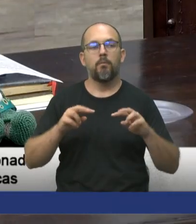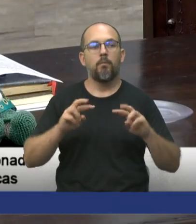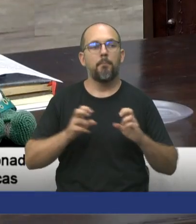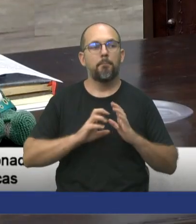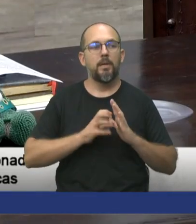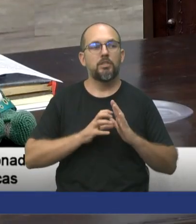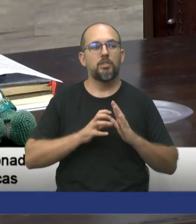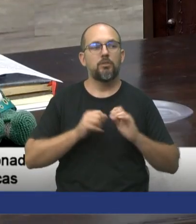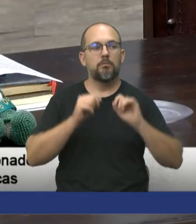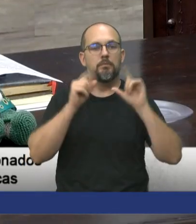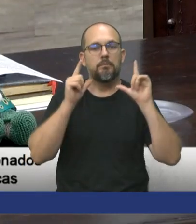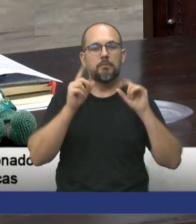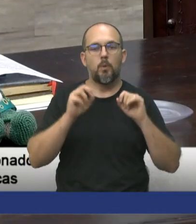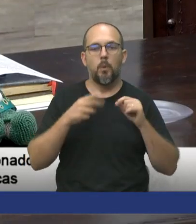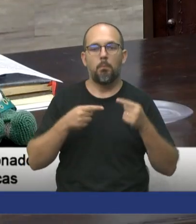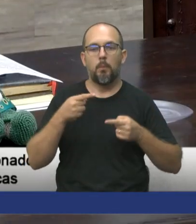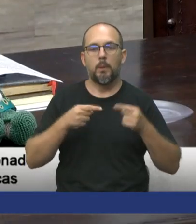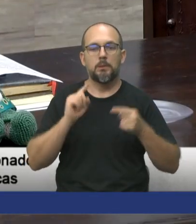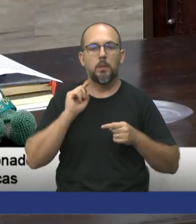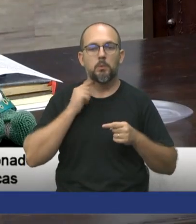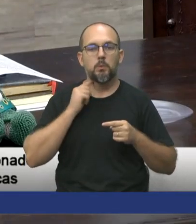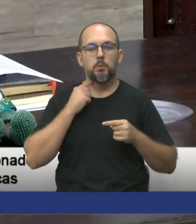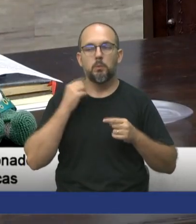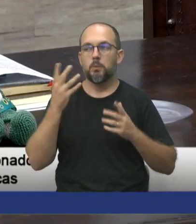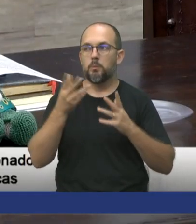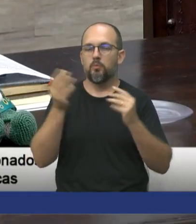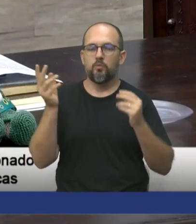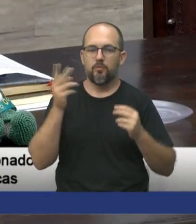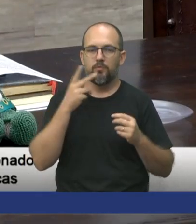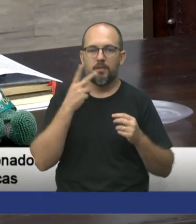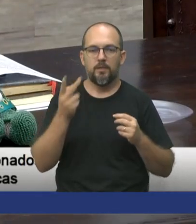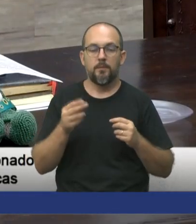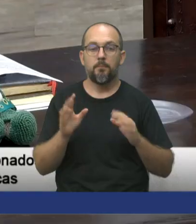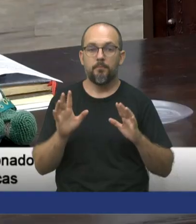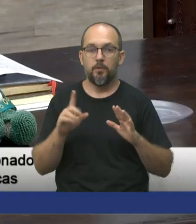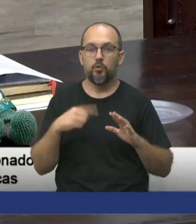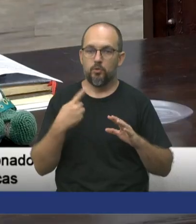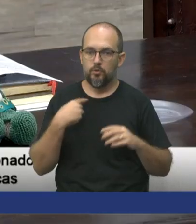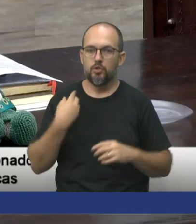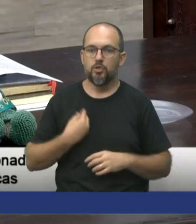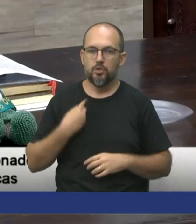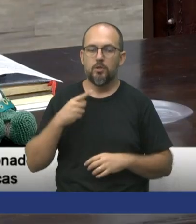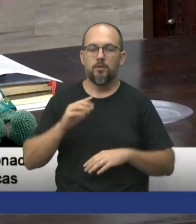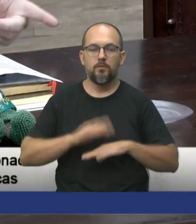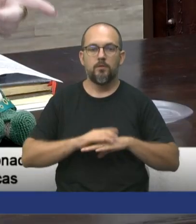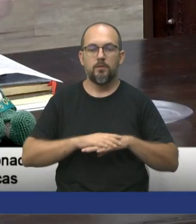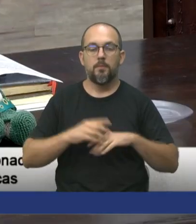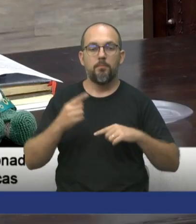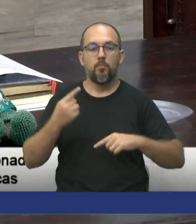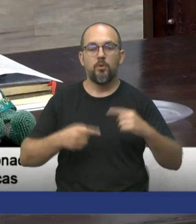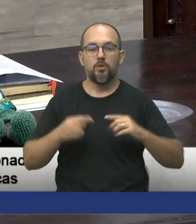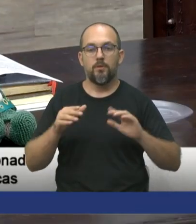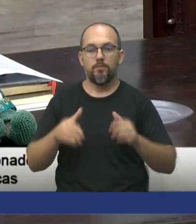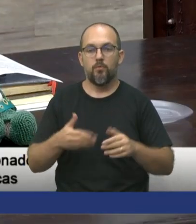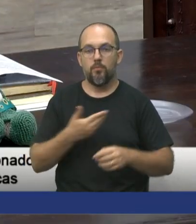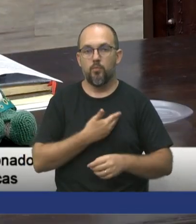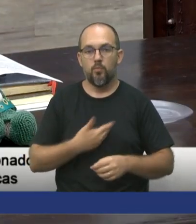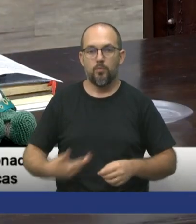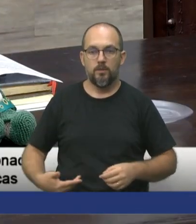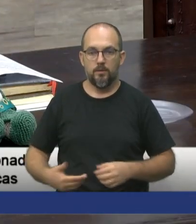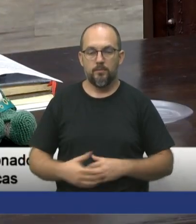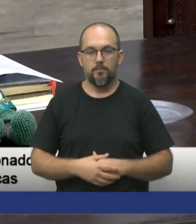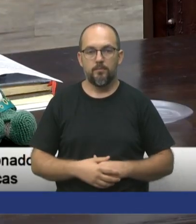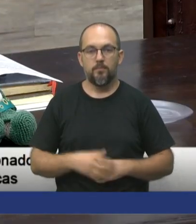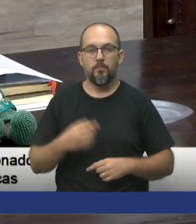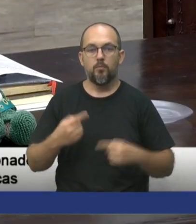ou politicagem, que é o que o pessoal... Né? Mas estamos fazendo política pública.